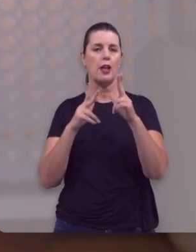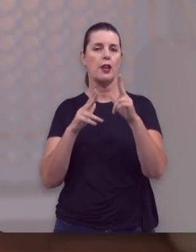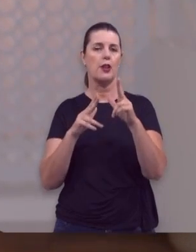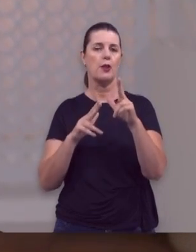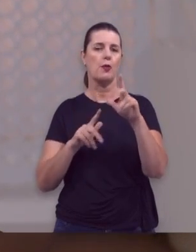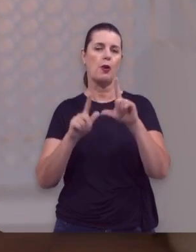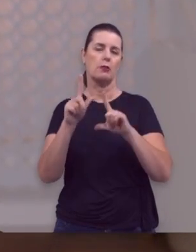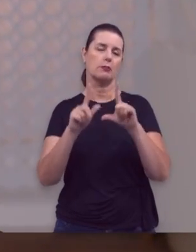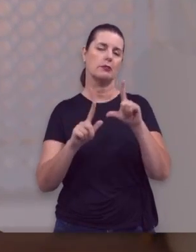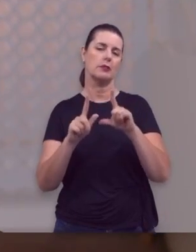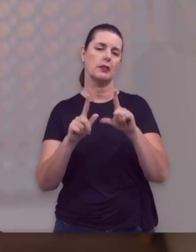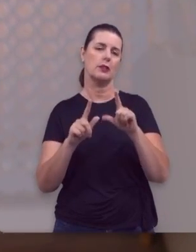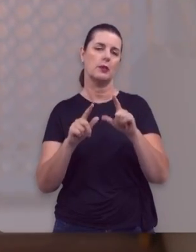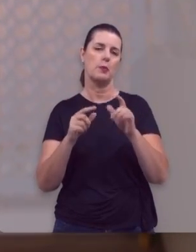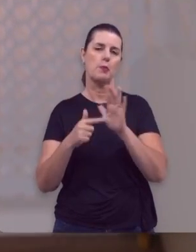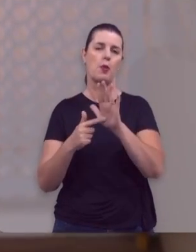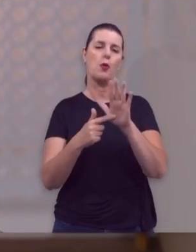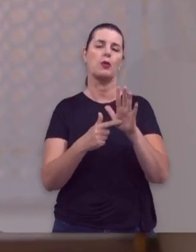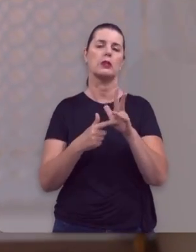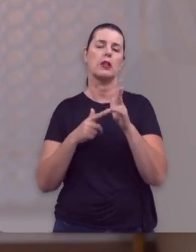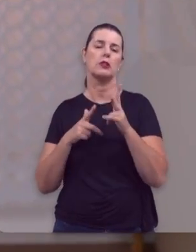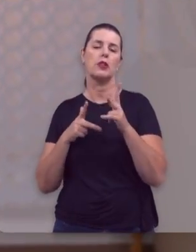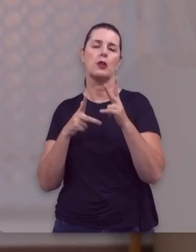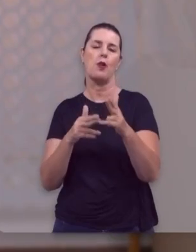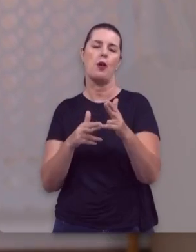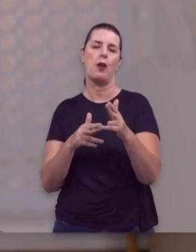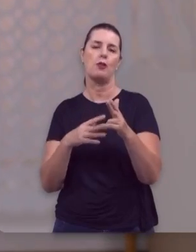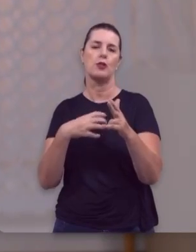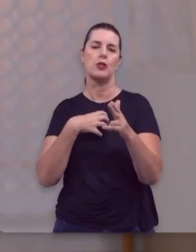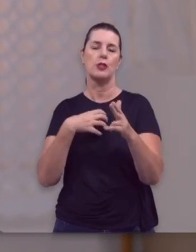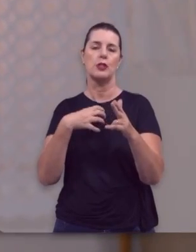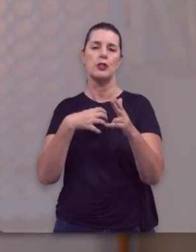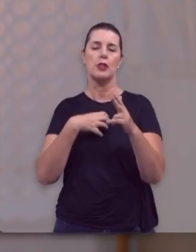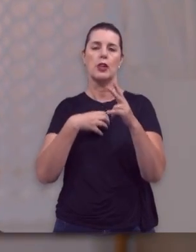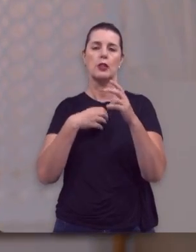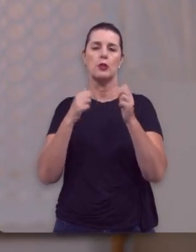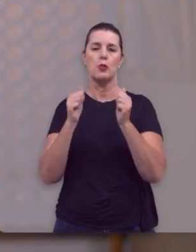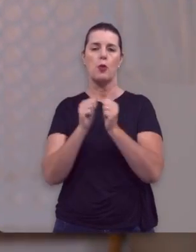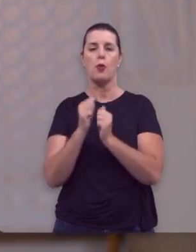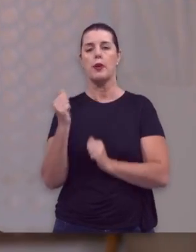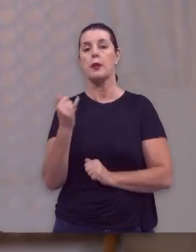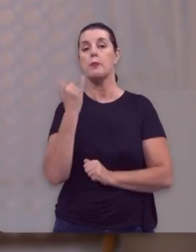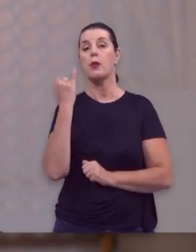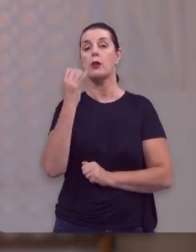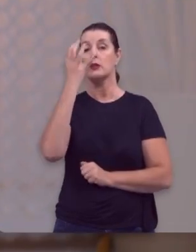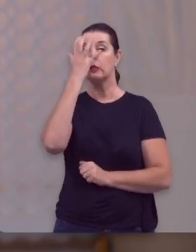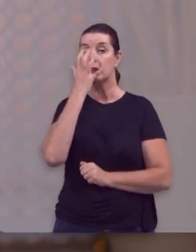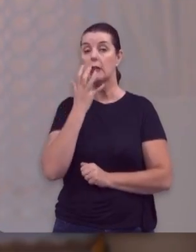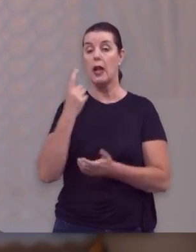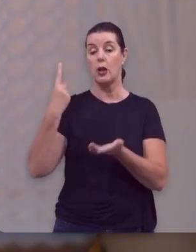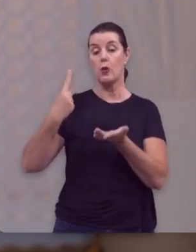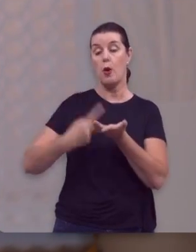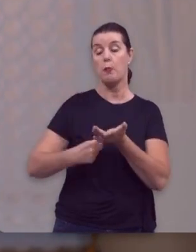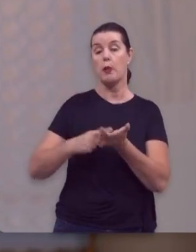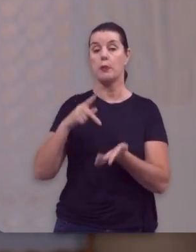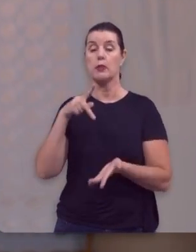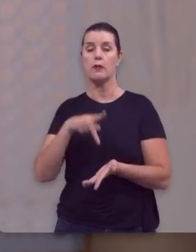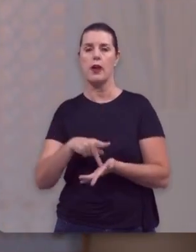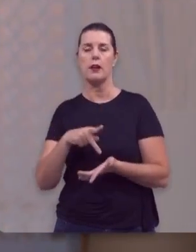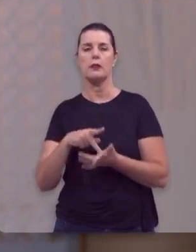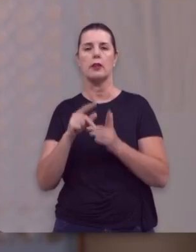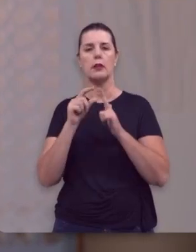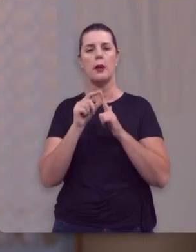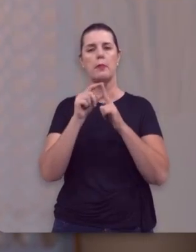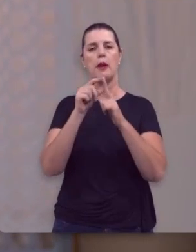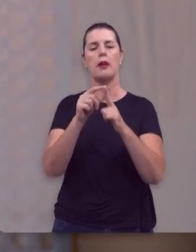horário, nesse mesmo canal, expondo da mesma forma, com relevância, integridade, compromisso com a verdade